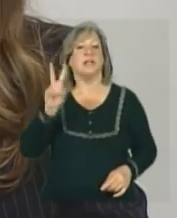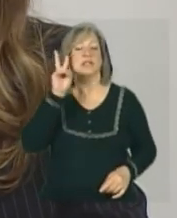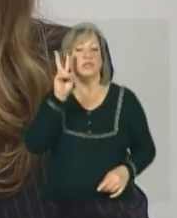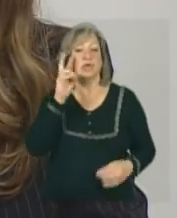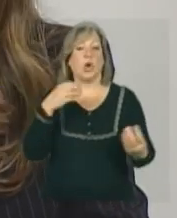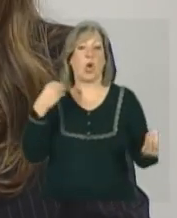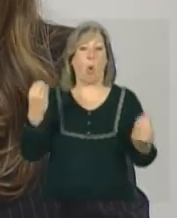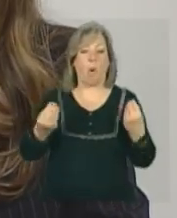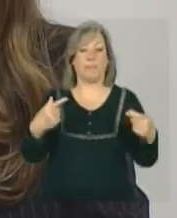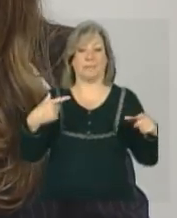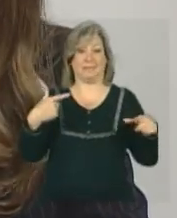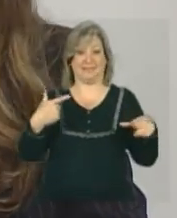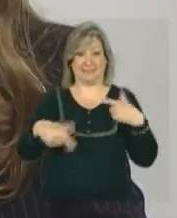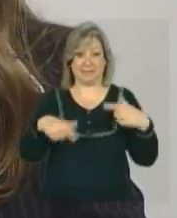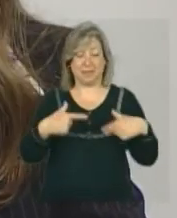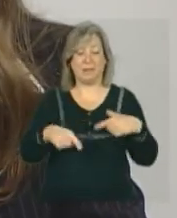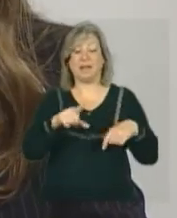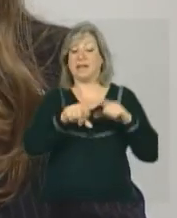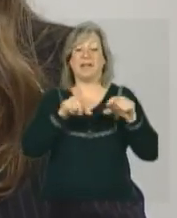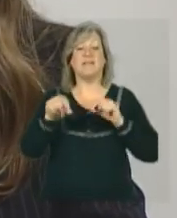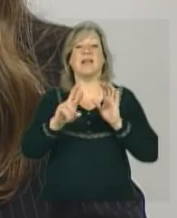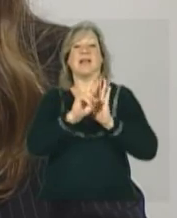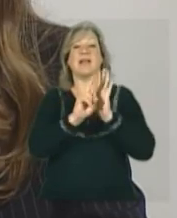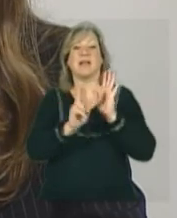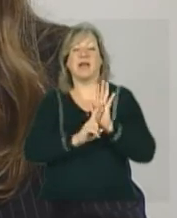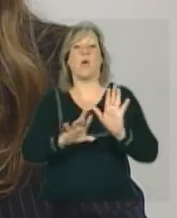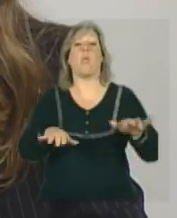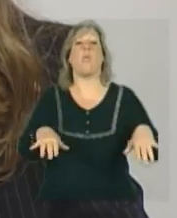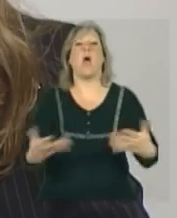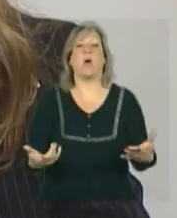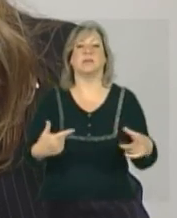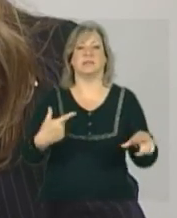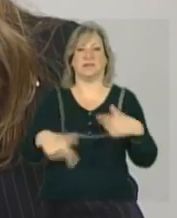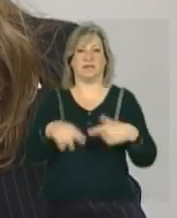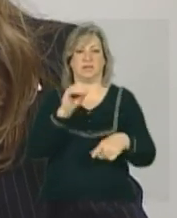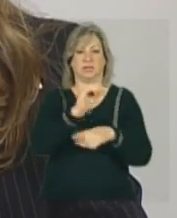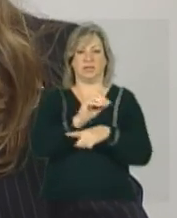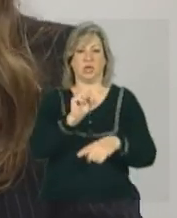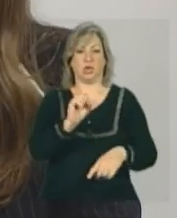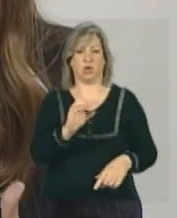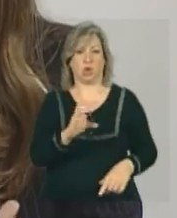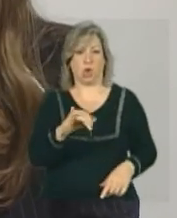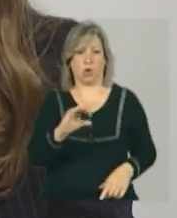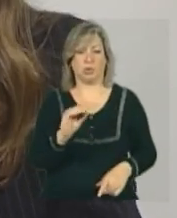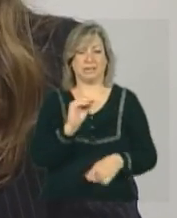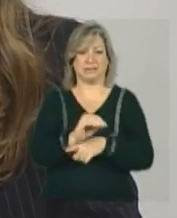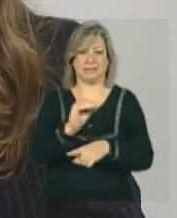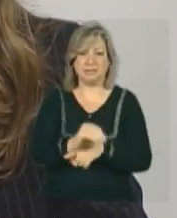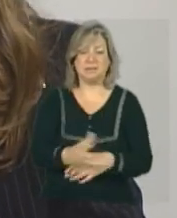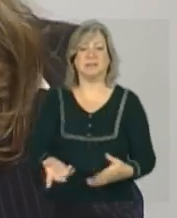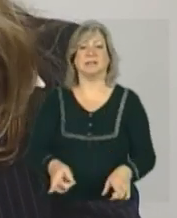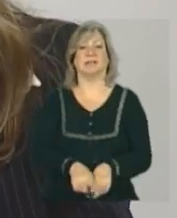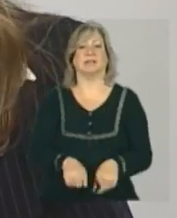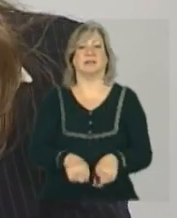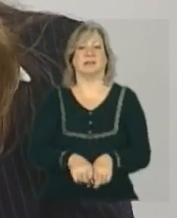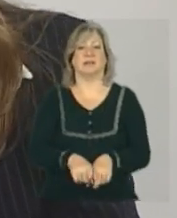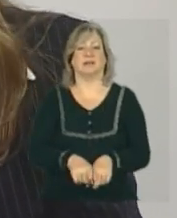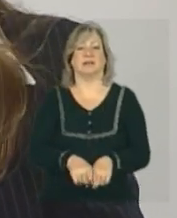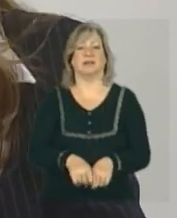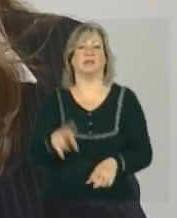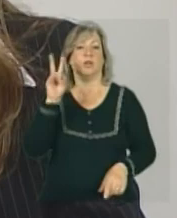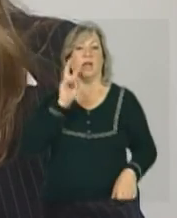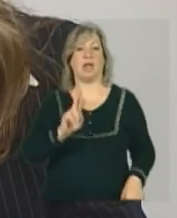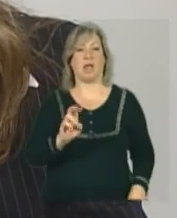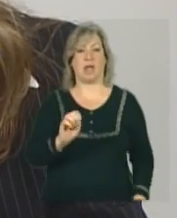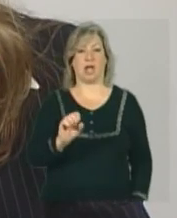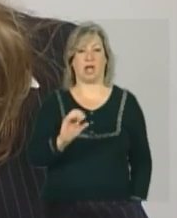ordena, ela define quais são os serviços socioassistenciais foi a partir de uma resolução do